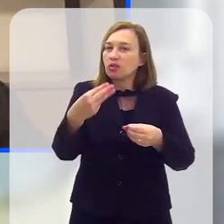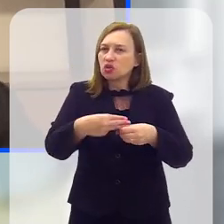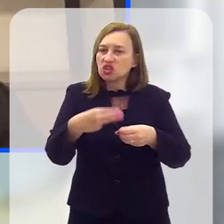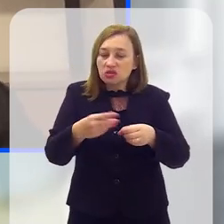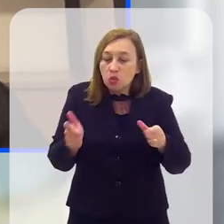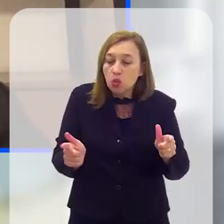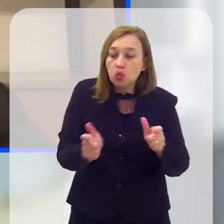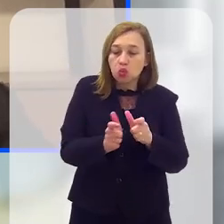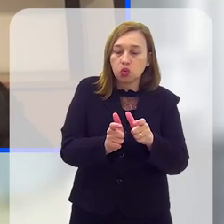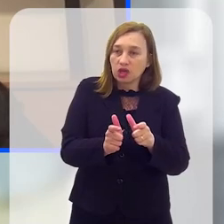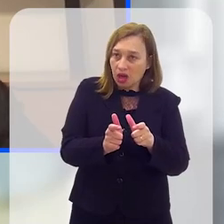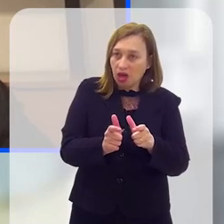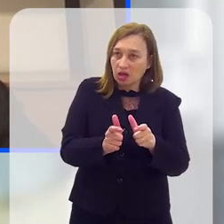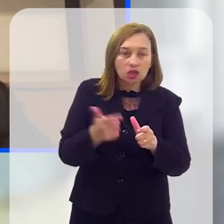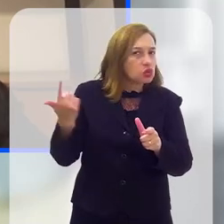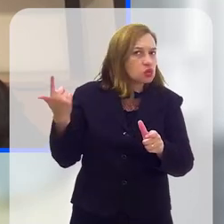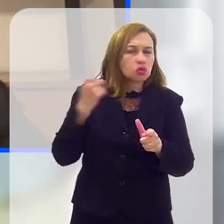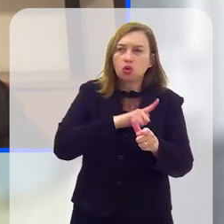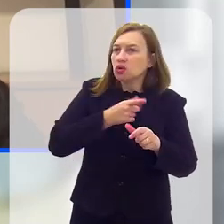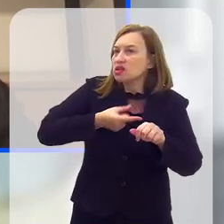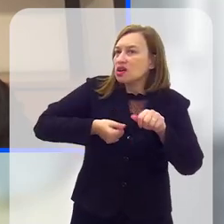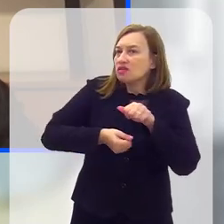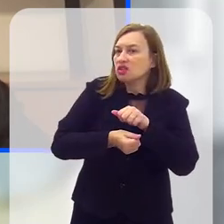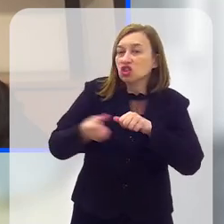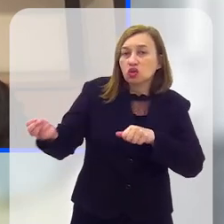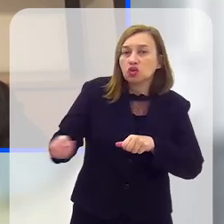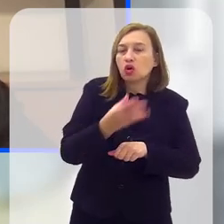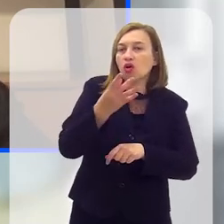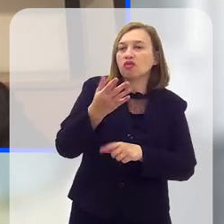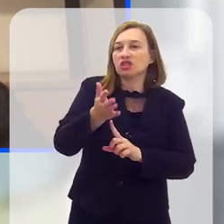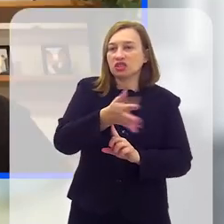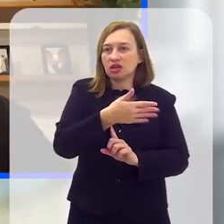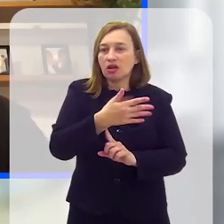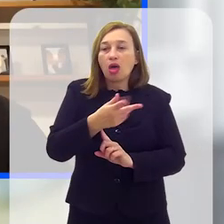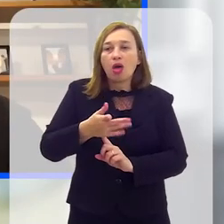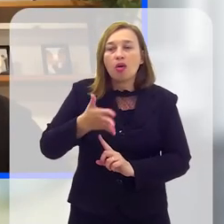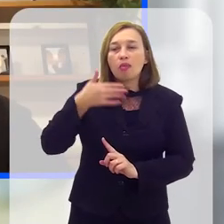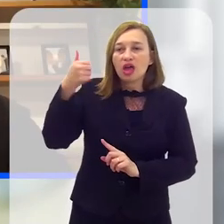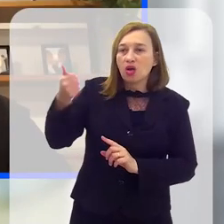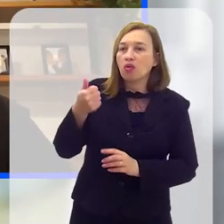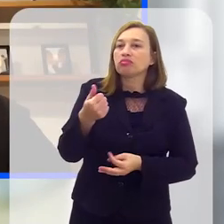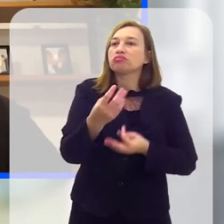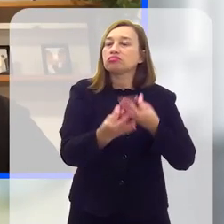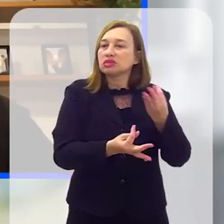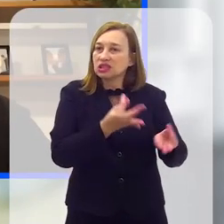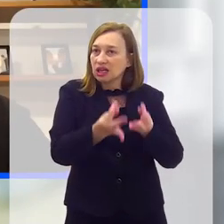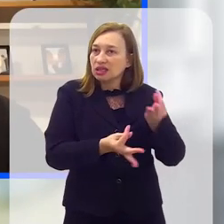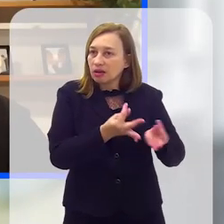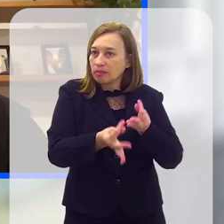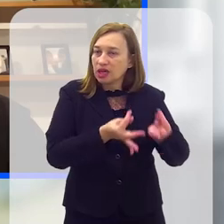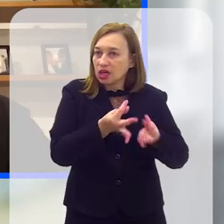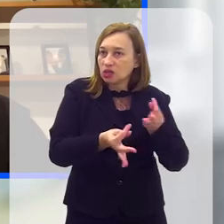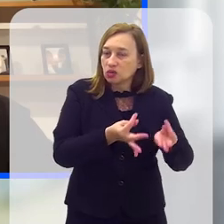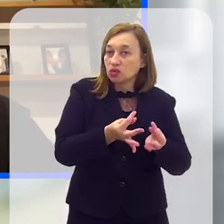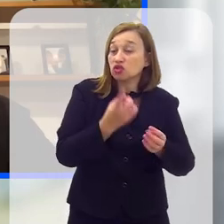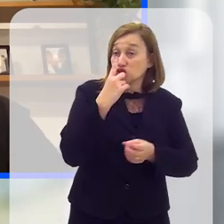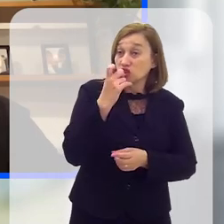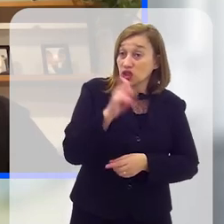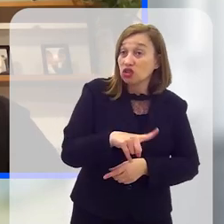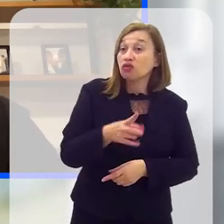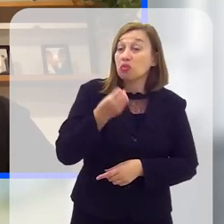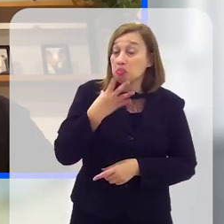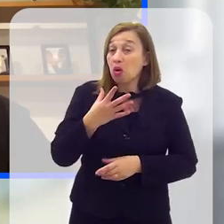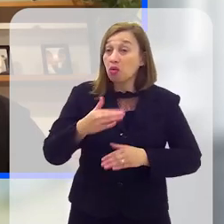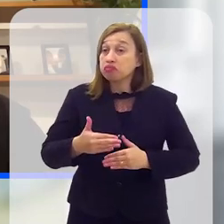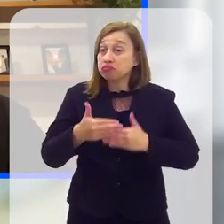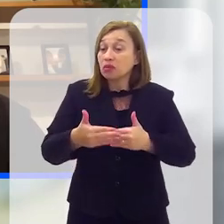muito municípios menores que, por algum motivo, não conseguem investir em novas tecnologias para o melhor tratamento do resíduo. Então, eu acho que foi um